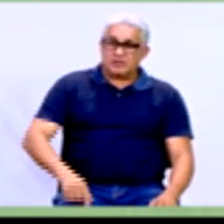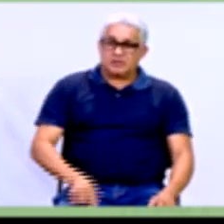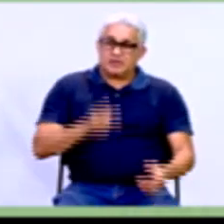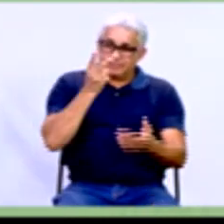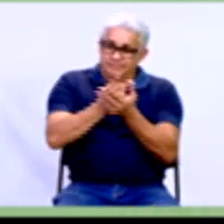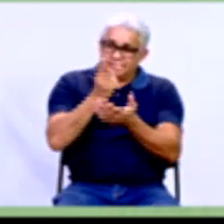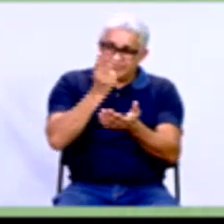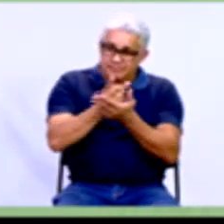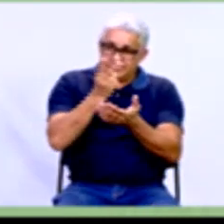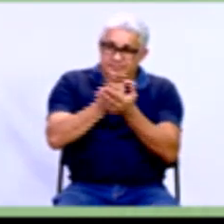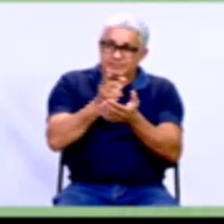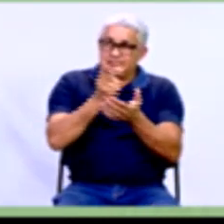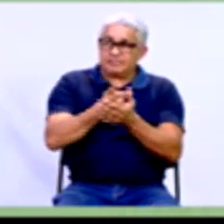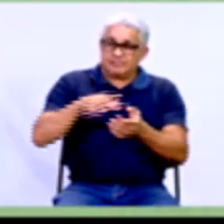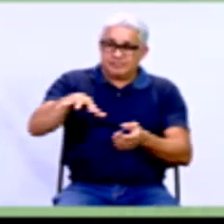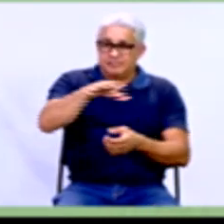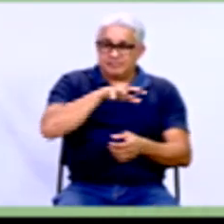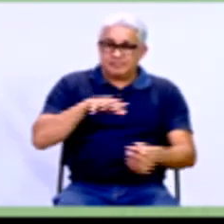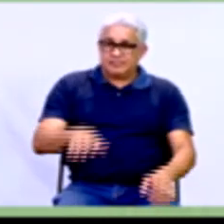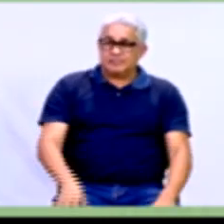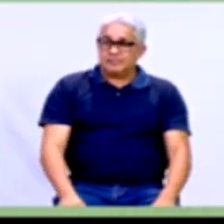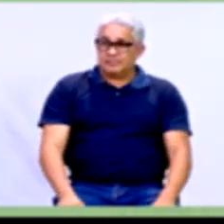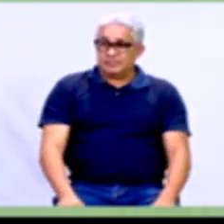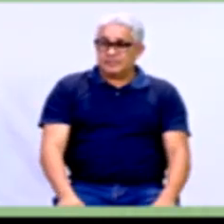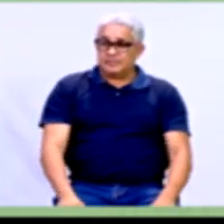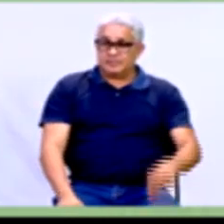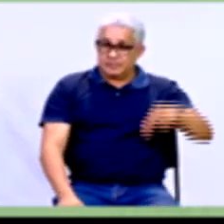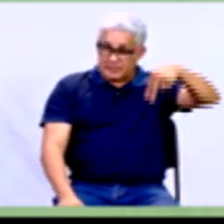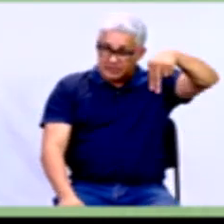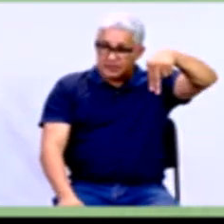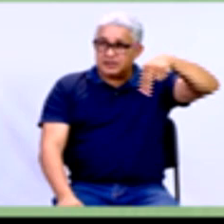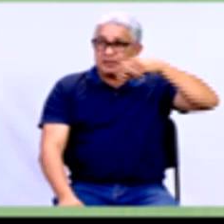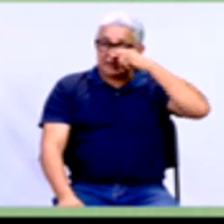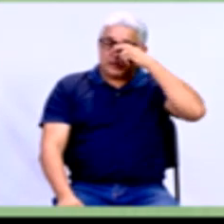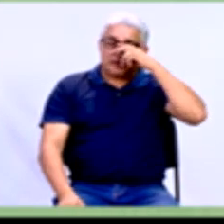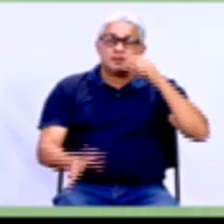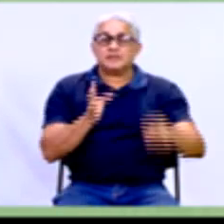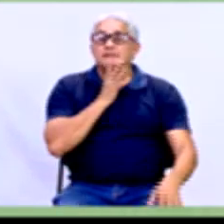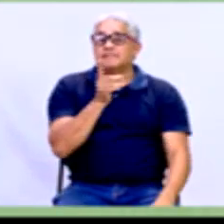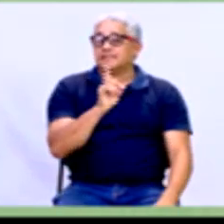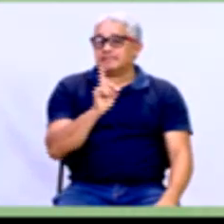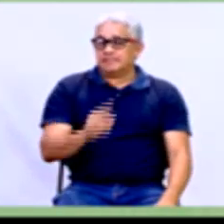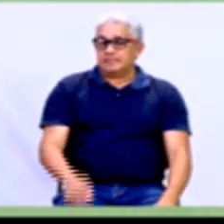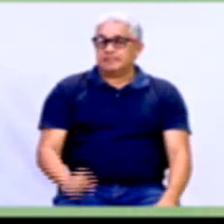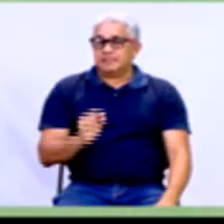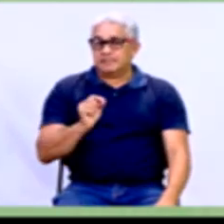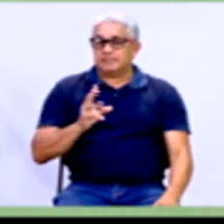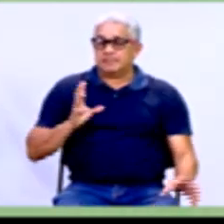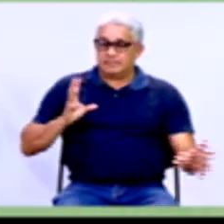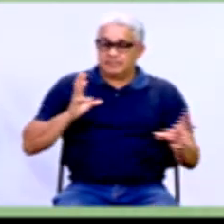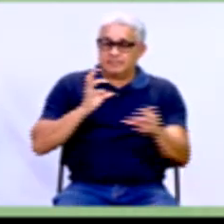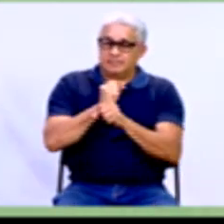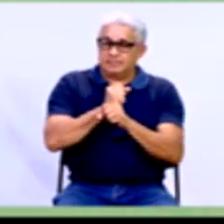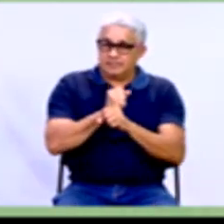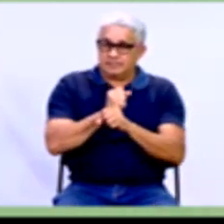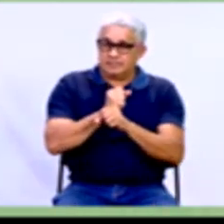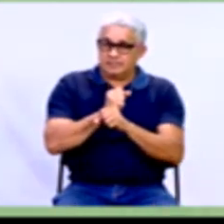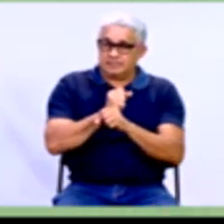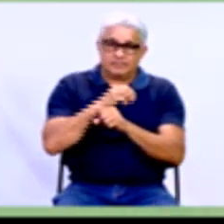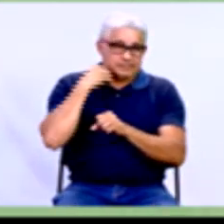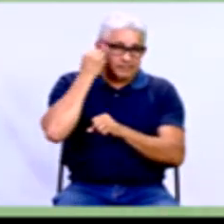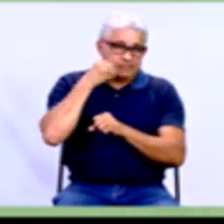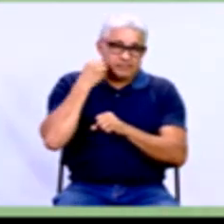mesmas condições, que é o nosso N. Não se conhece a priori o resultado do experimento, a gente não